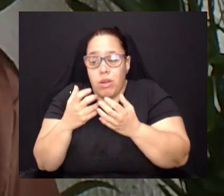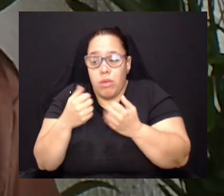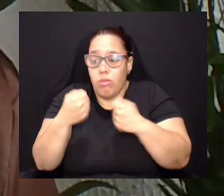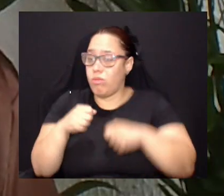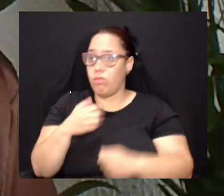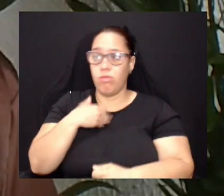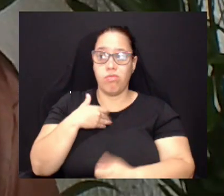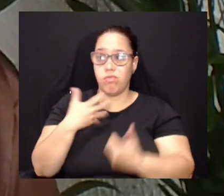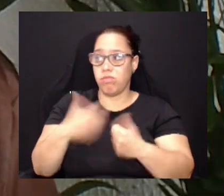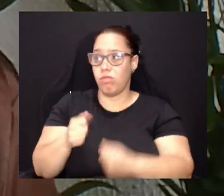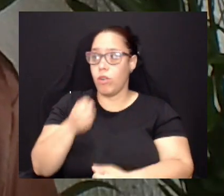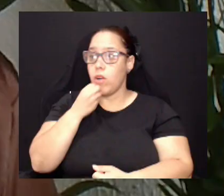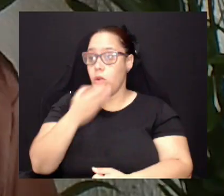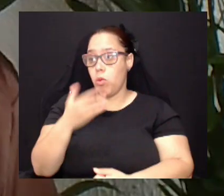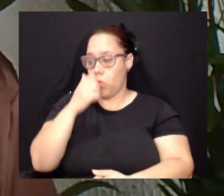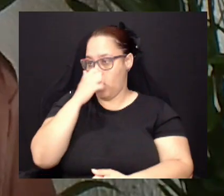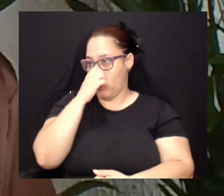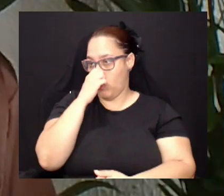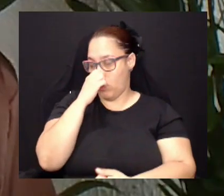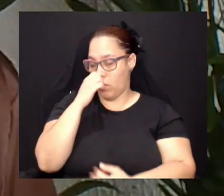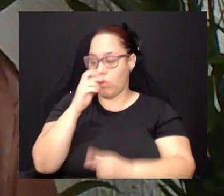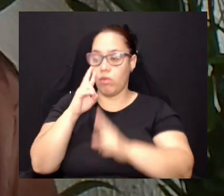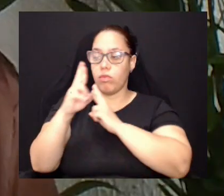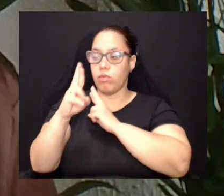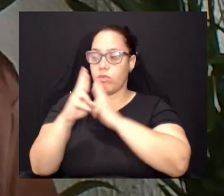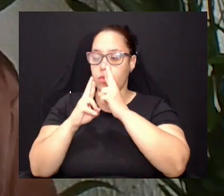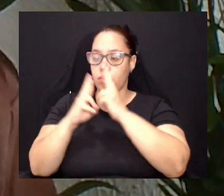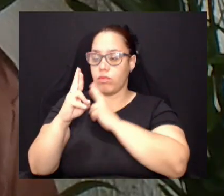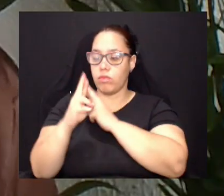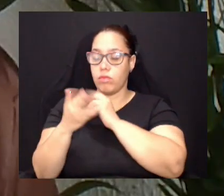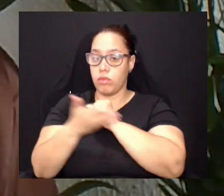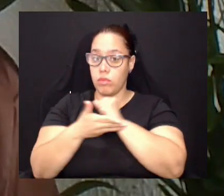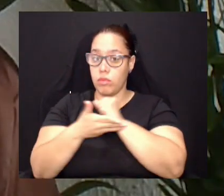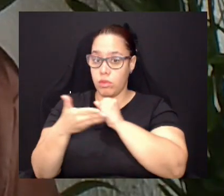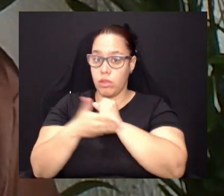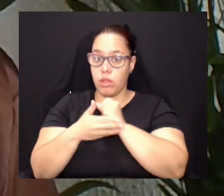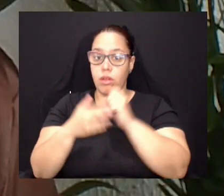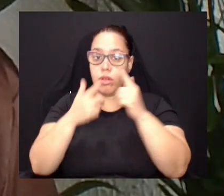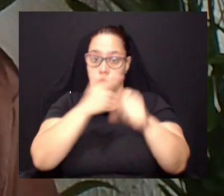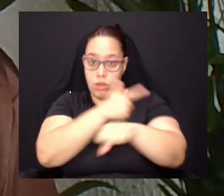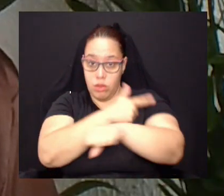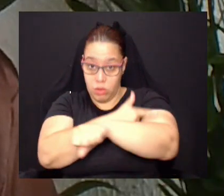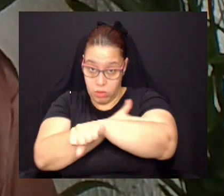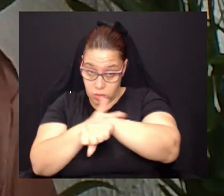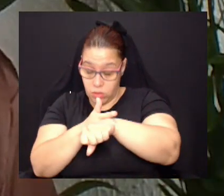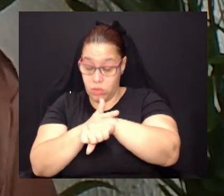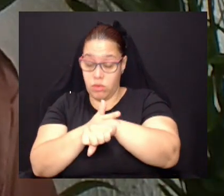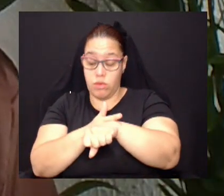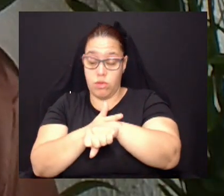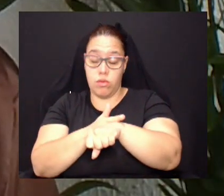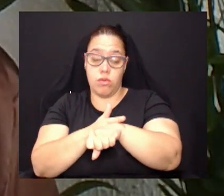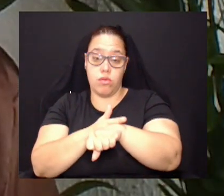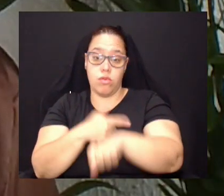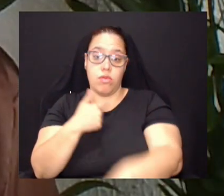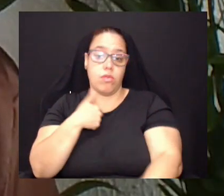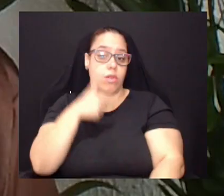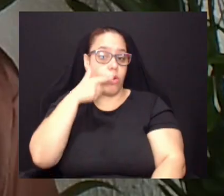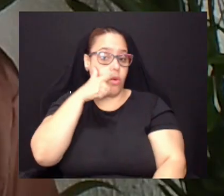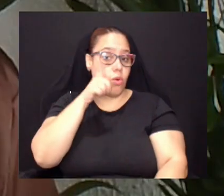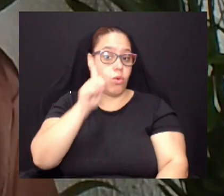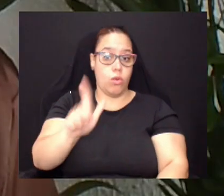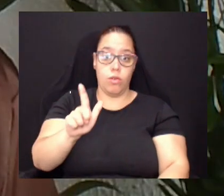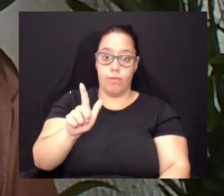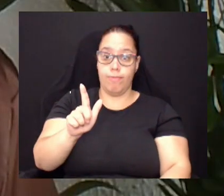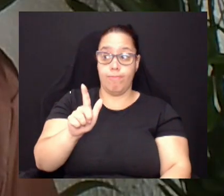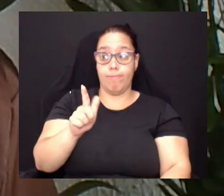ter um relacionamento baseado no respeito, de que eu não sou capaz.